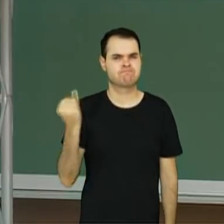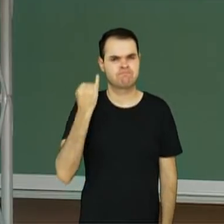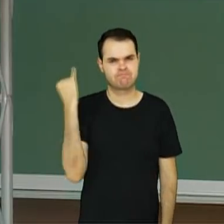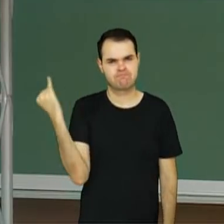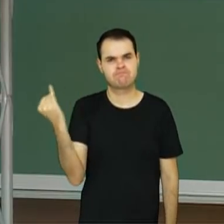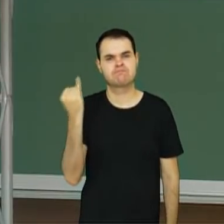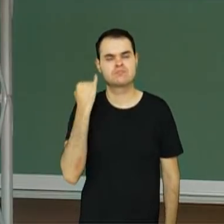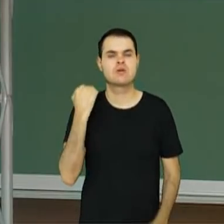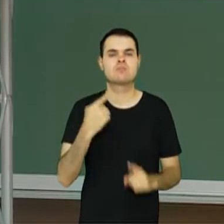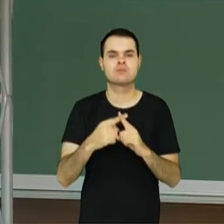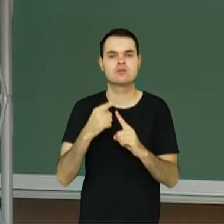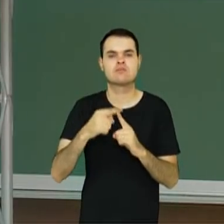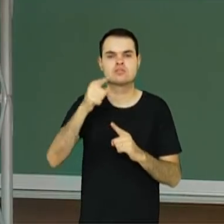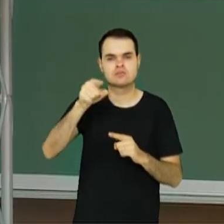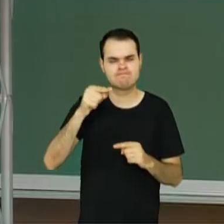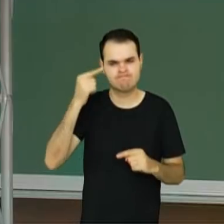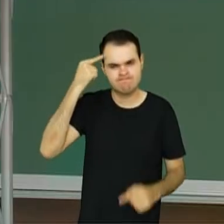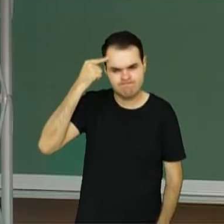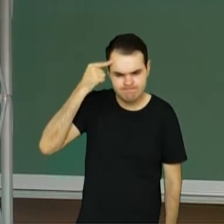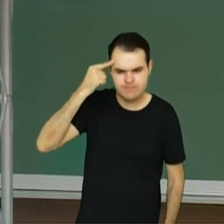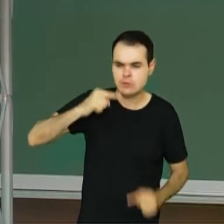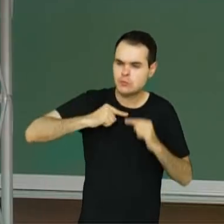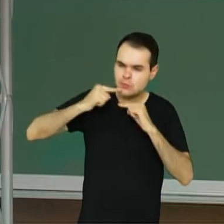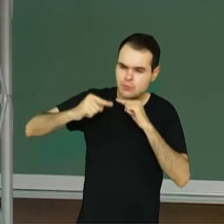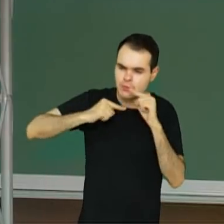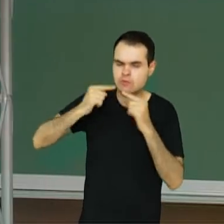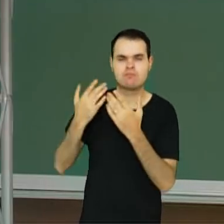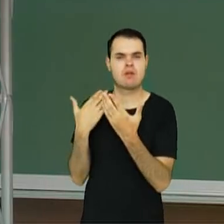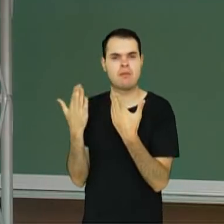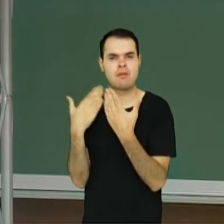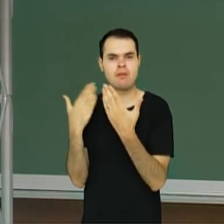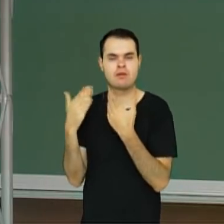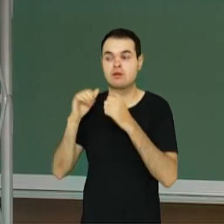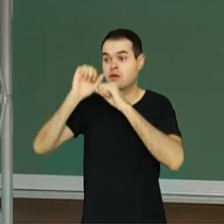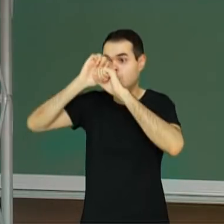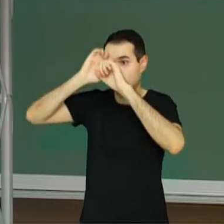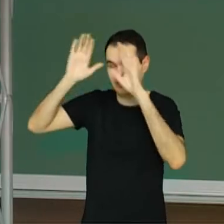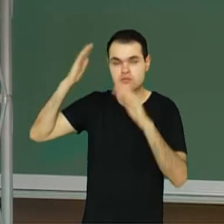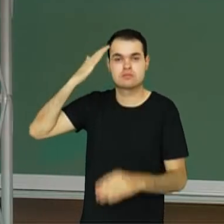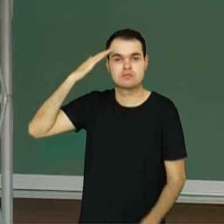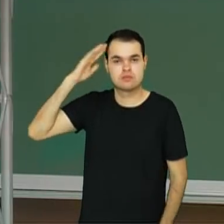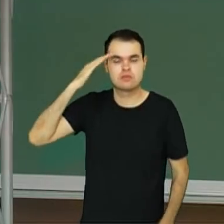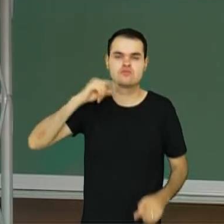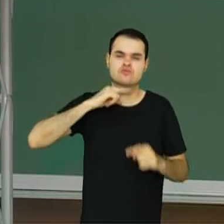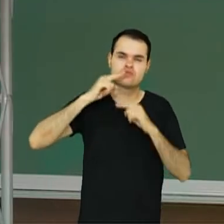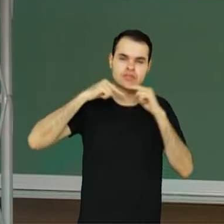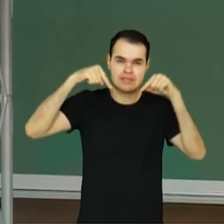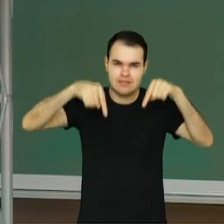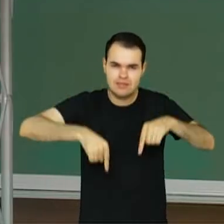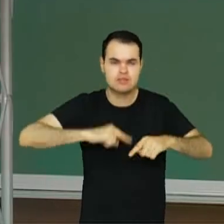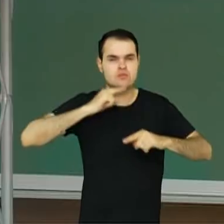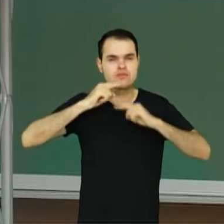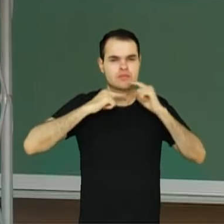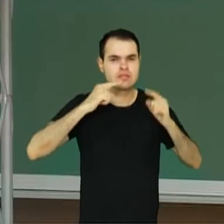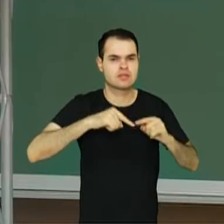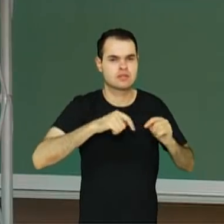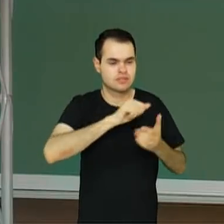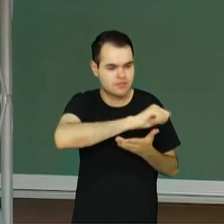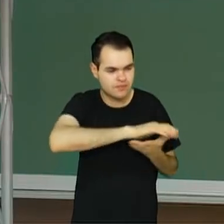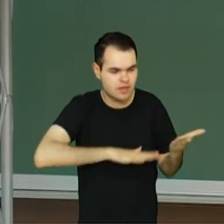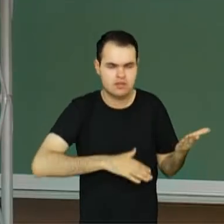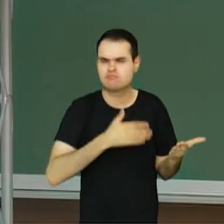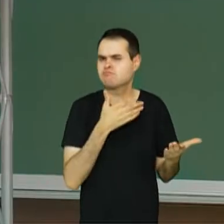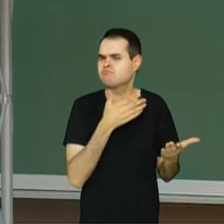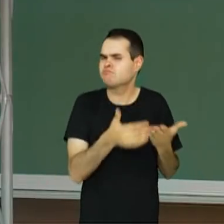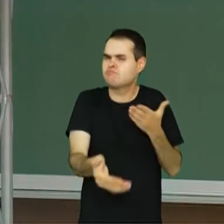você consegue tirar dúvida com o seu professor, dúvida do que nós discutimos aqui, dúvida da tarefa de casa, dúvida das avaliações que sejam